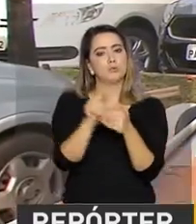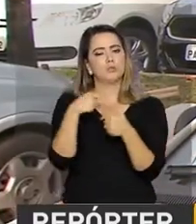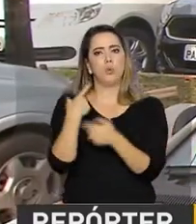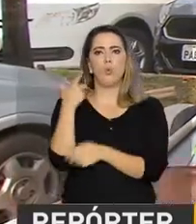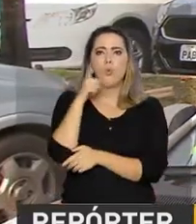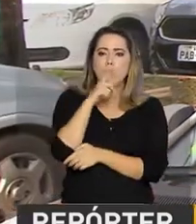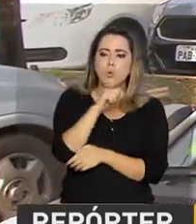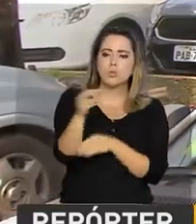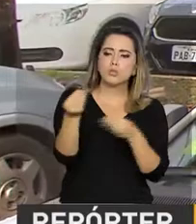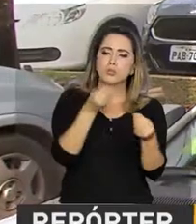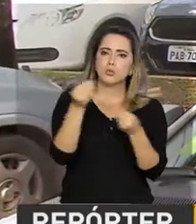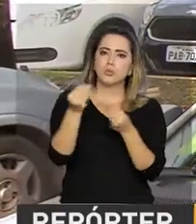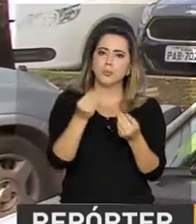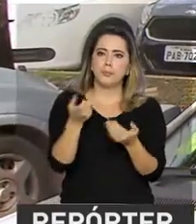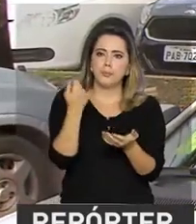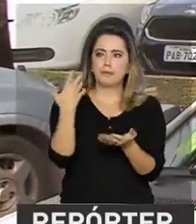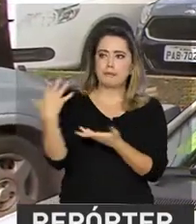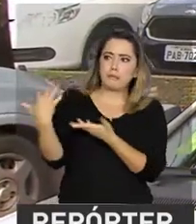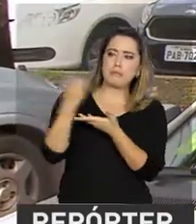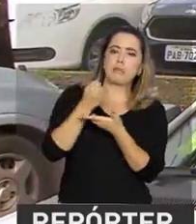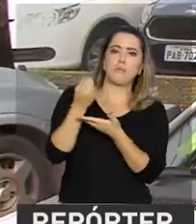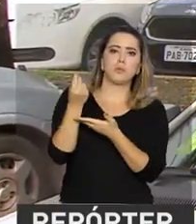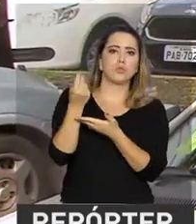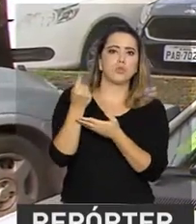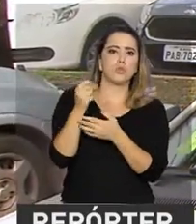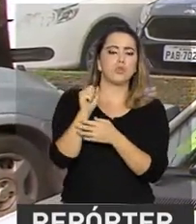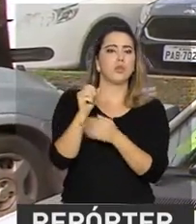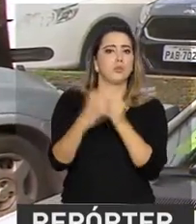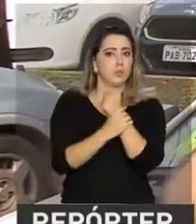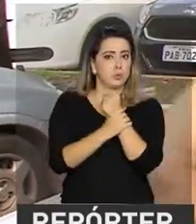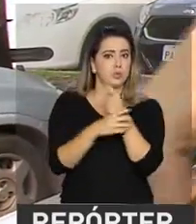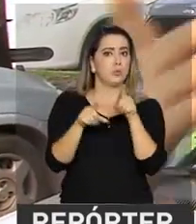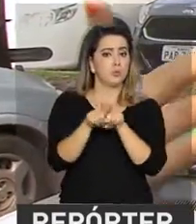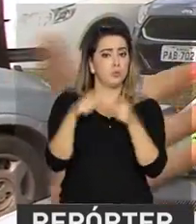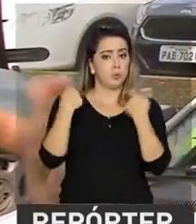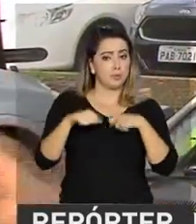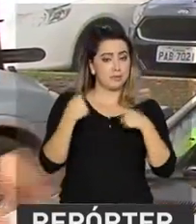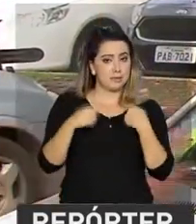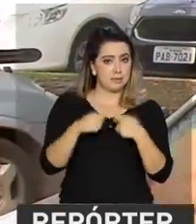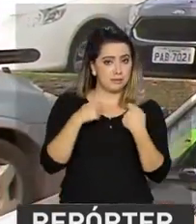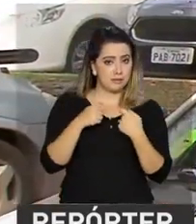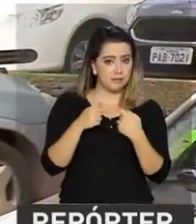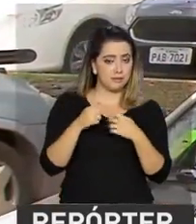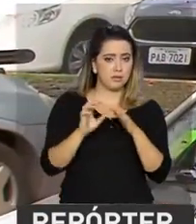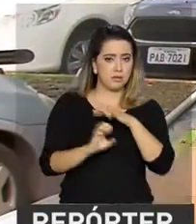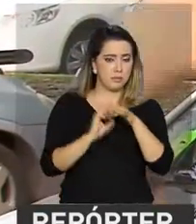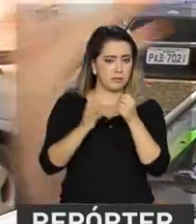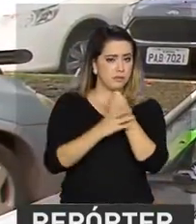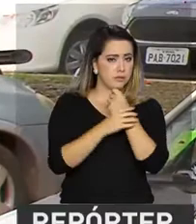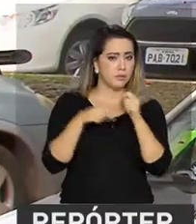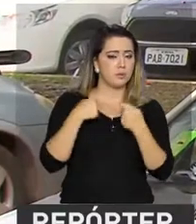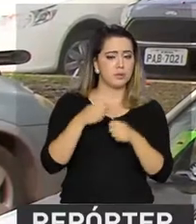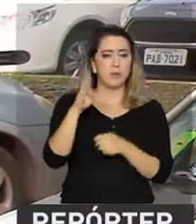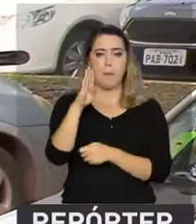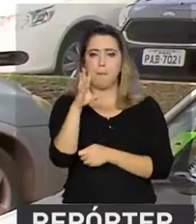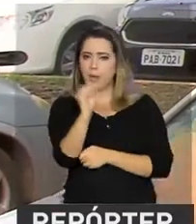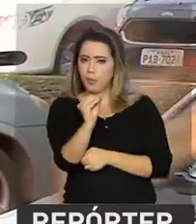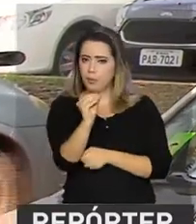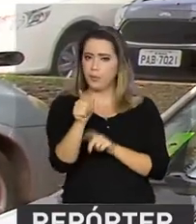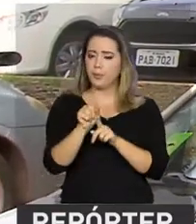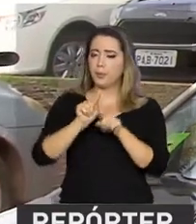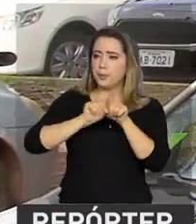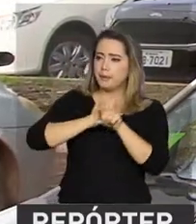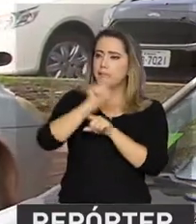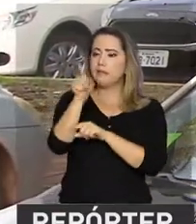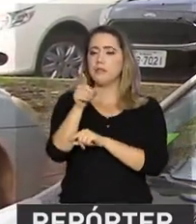um desempenho seguro e estável que estava ok que estava tudo que precisei pegar um boletim de ocorrência elevado de r que a